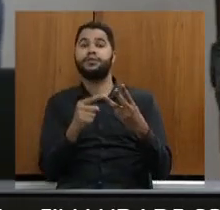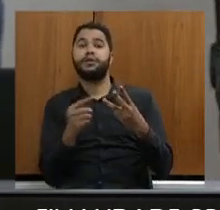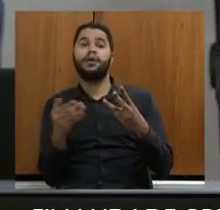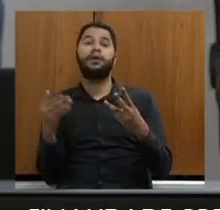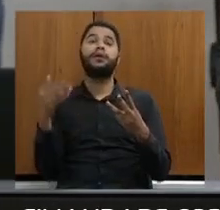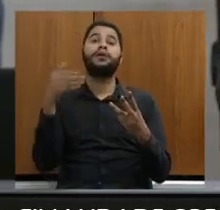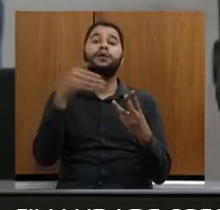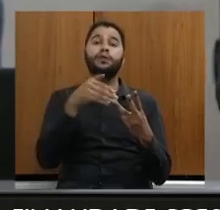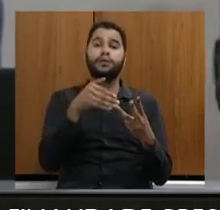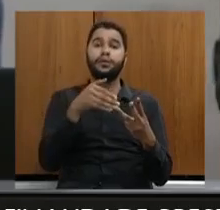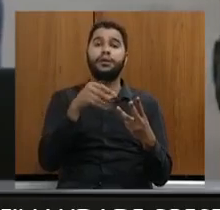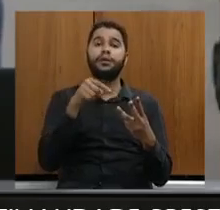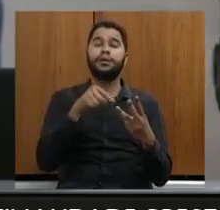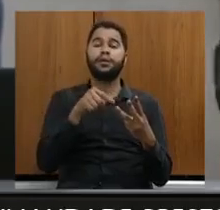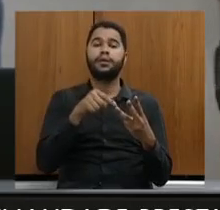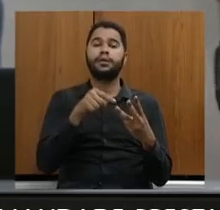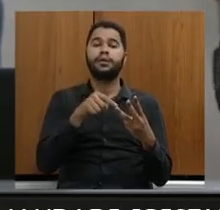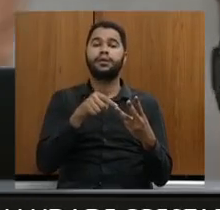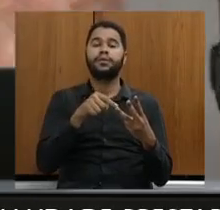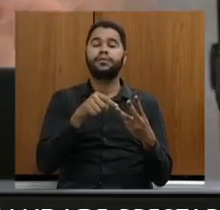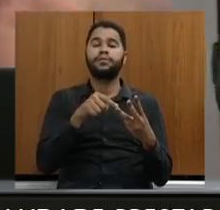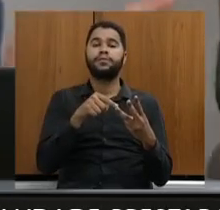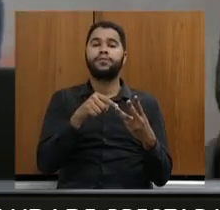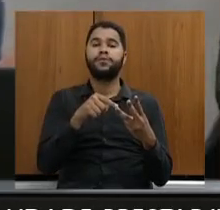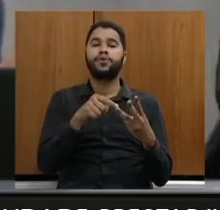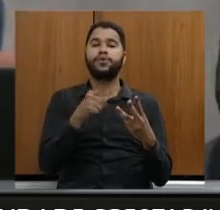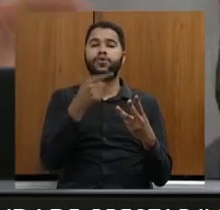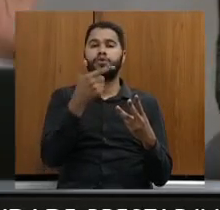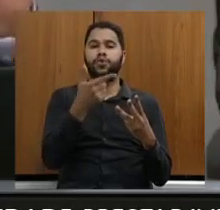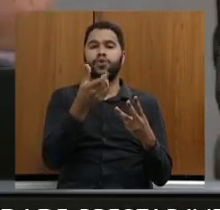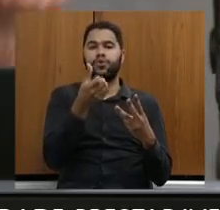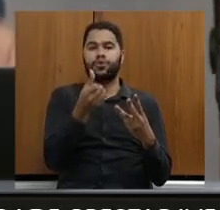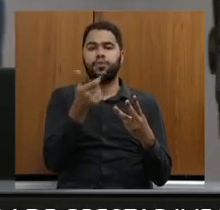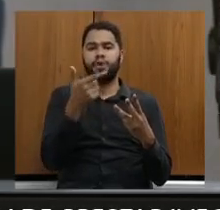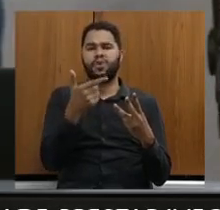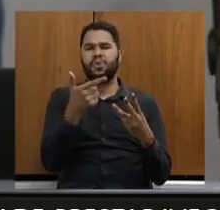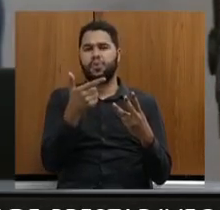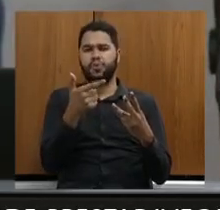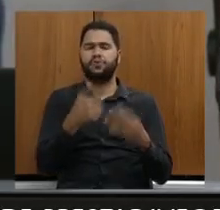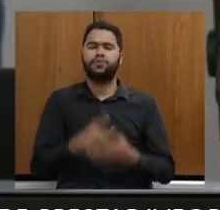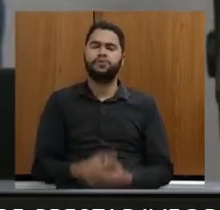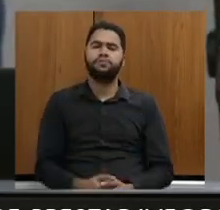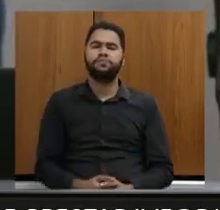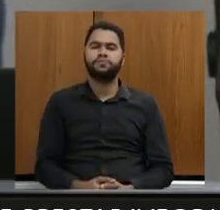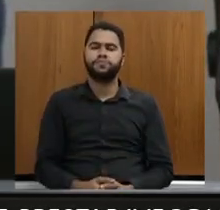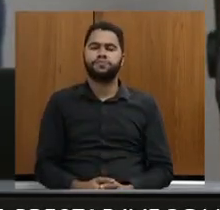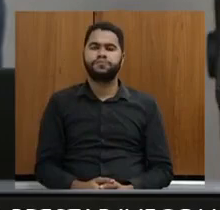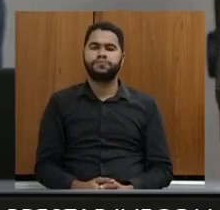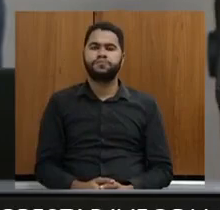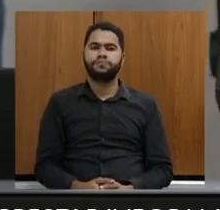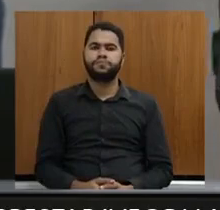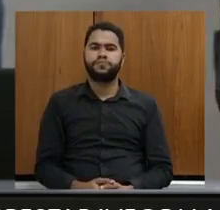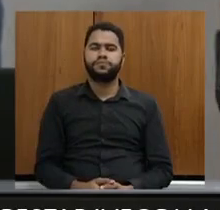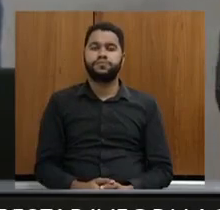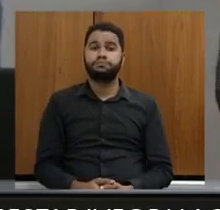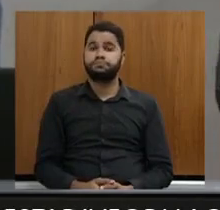em fazer o Entroncamento com a 262 no alto ali pão